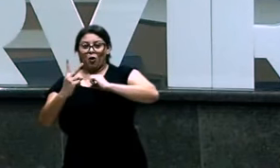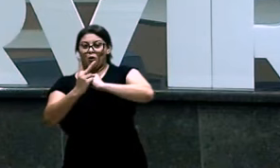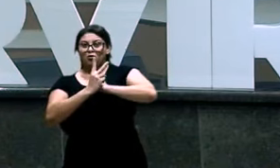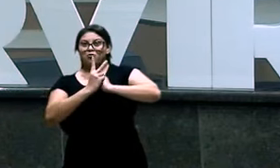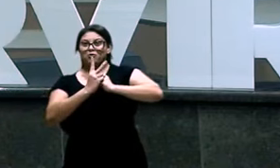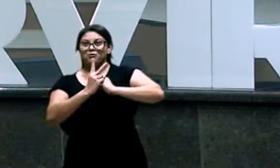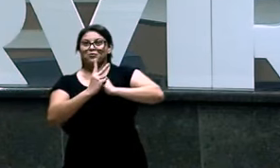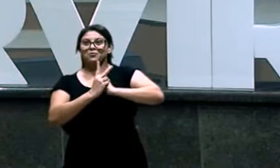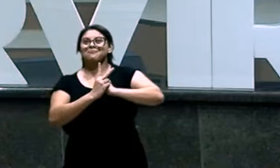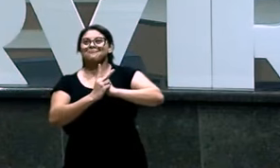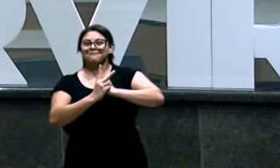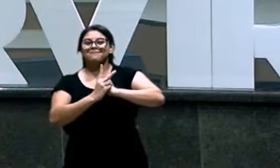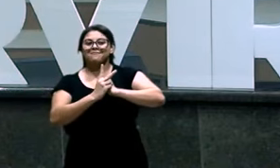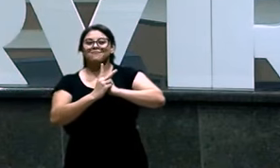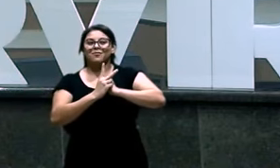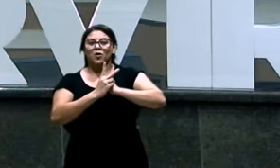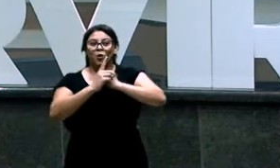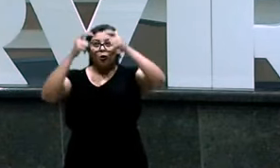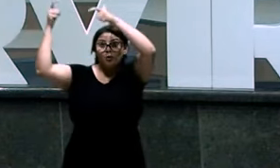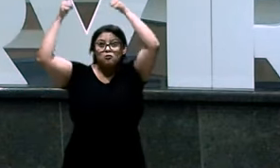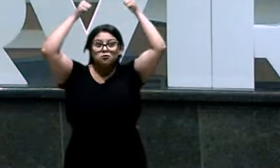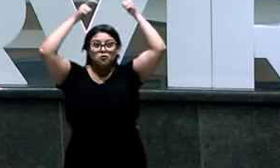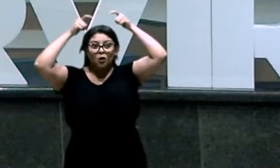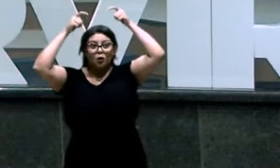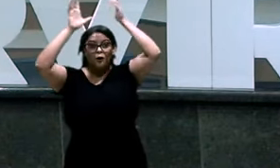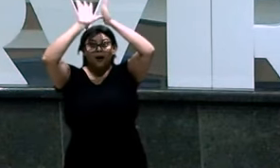o que tens, para que ninguém tome a tua coroa.